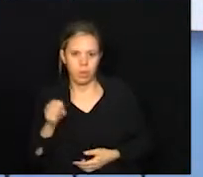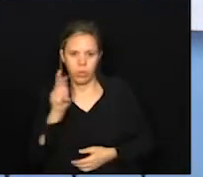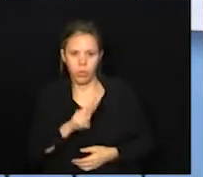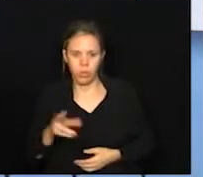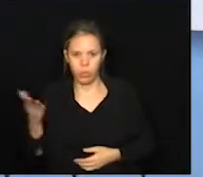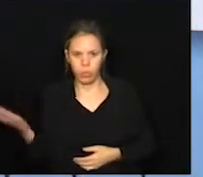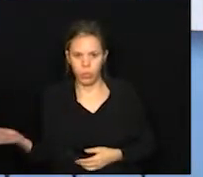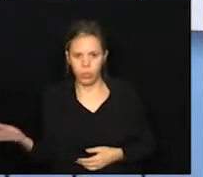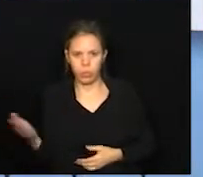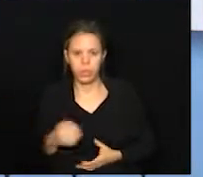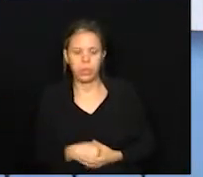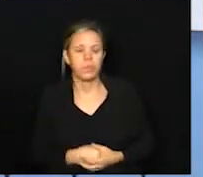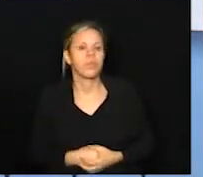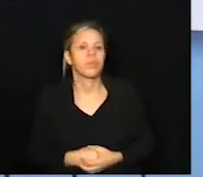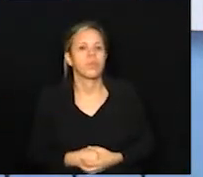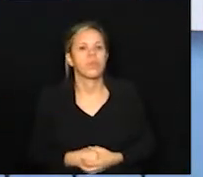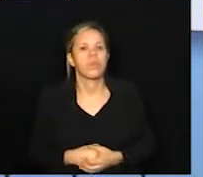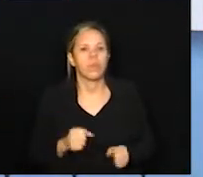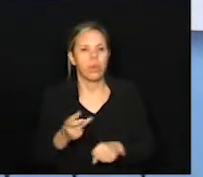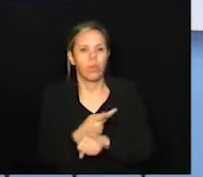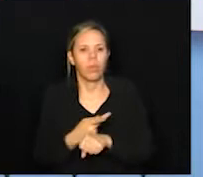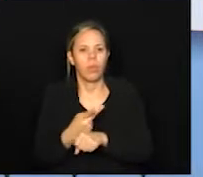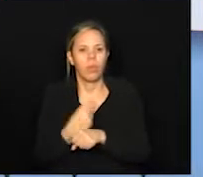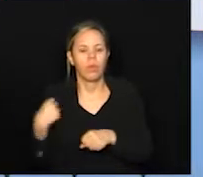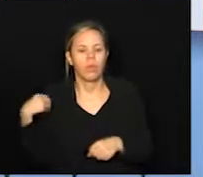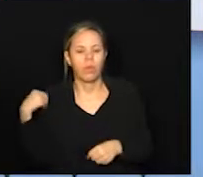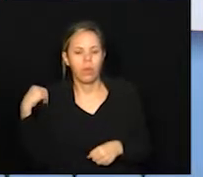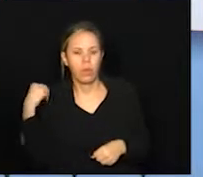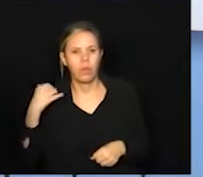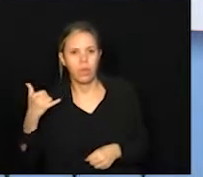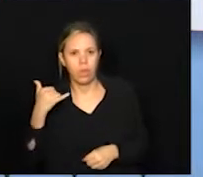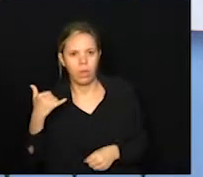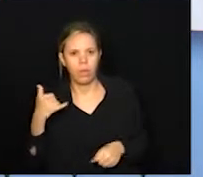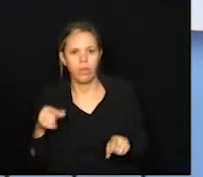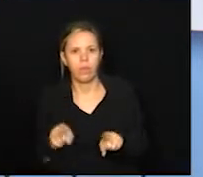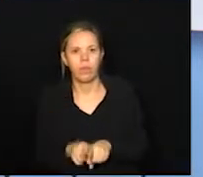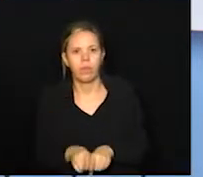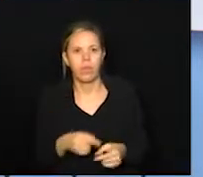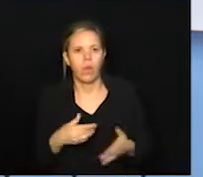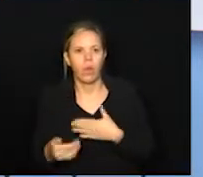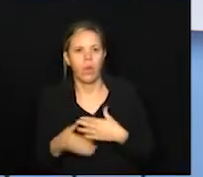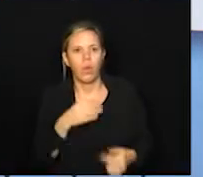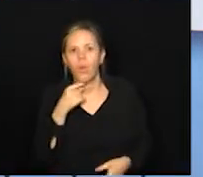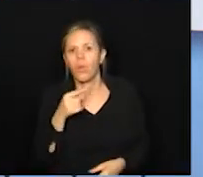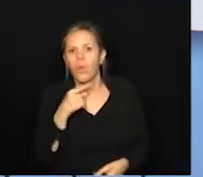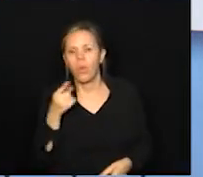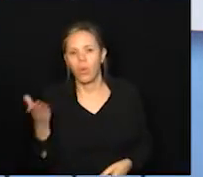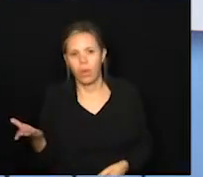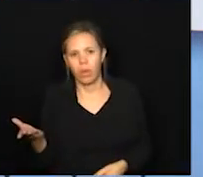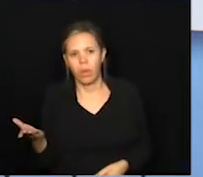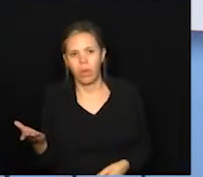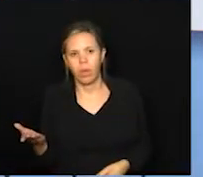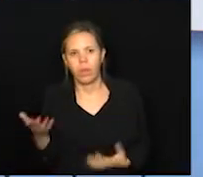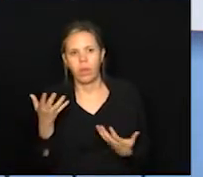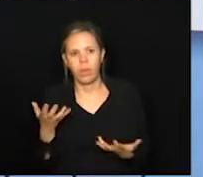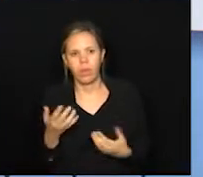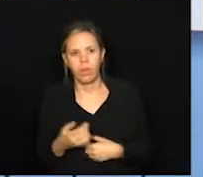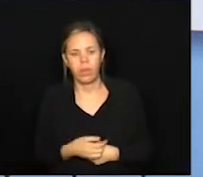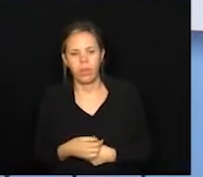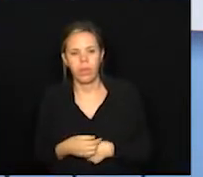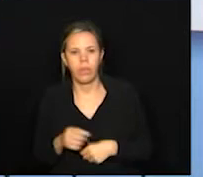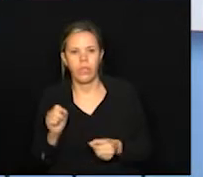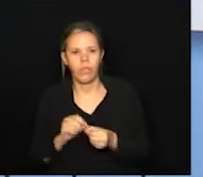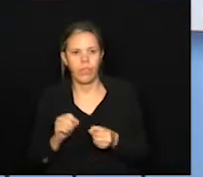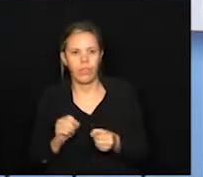Curso Senai Sumaré, você procura ali, tem o telefone também para qualquer dúvida. Você que pretende aí